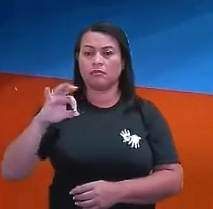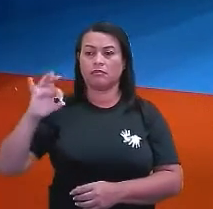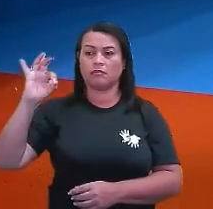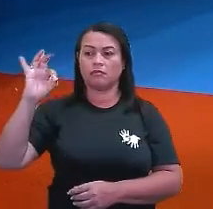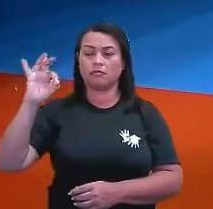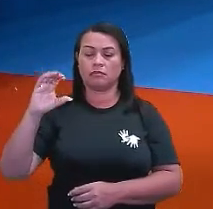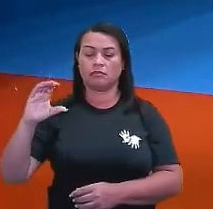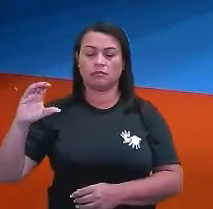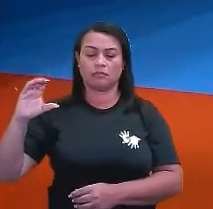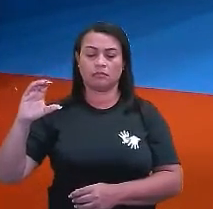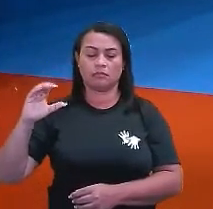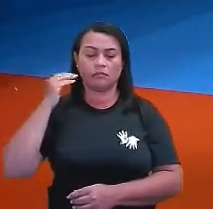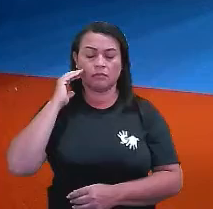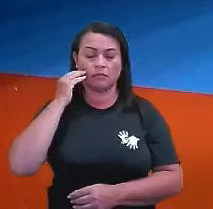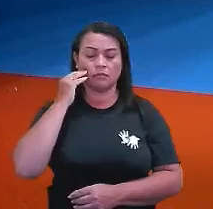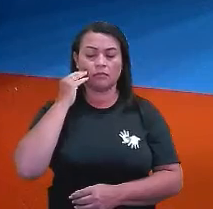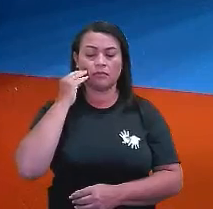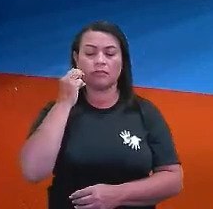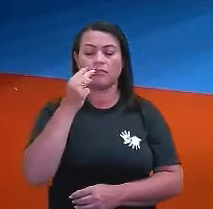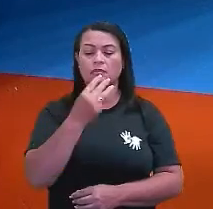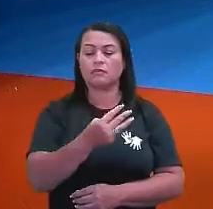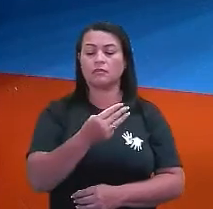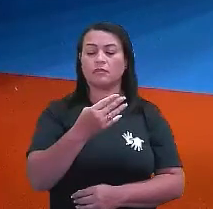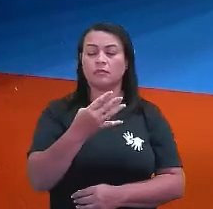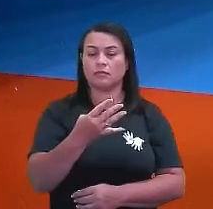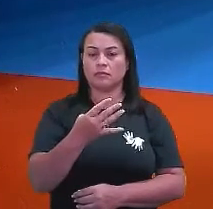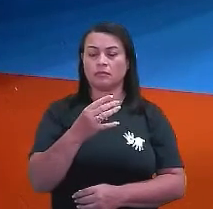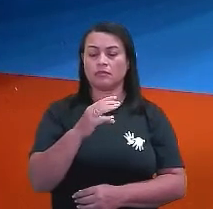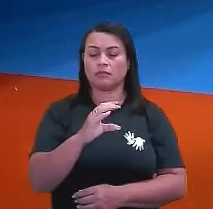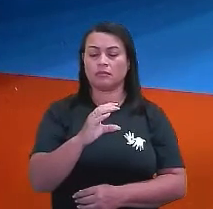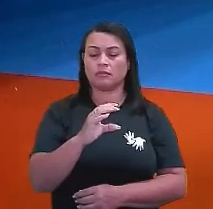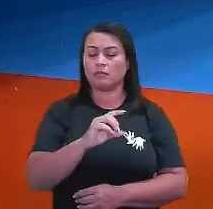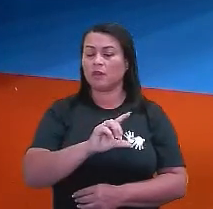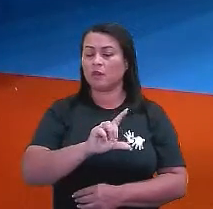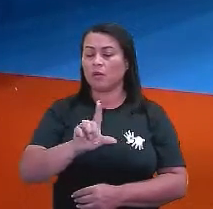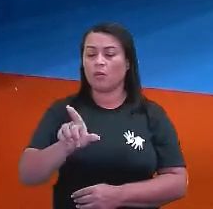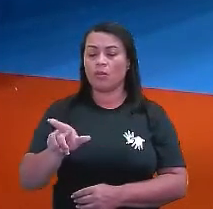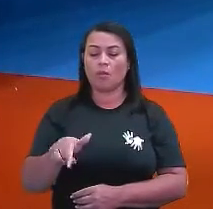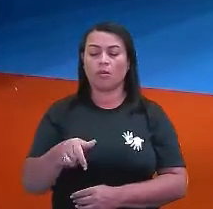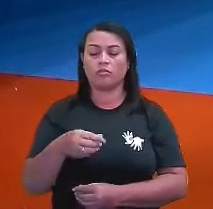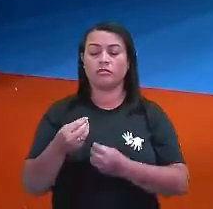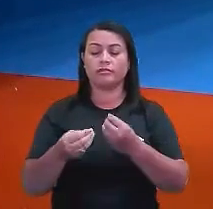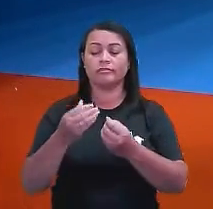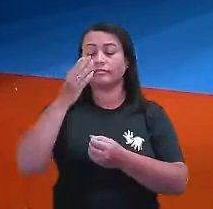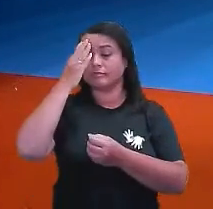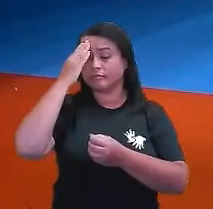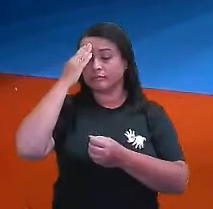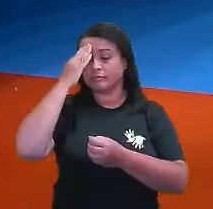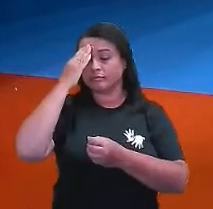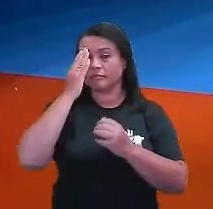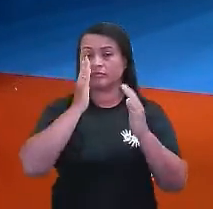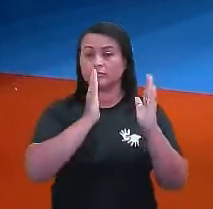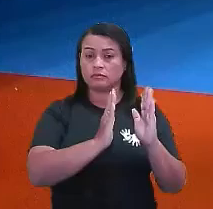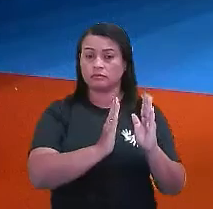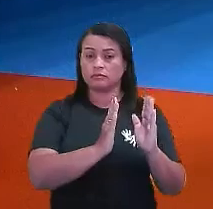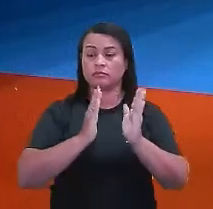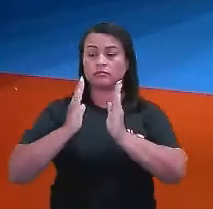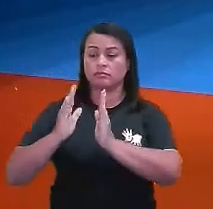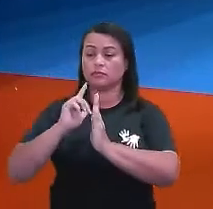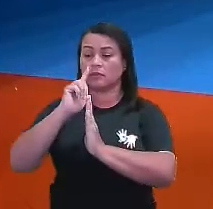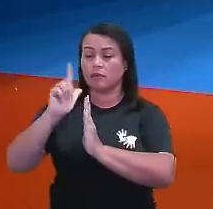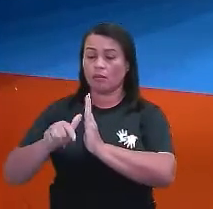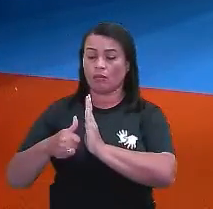tá bom? E aqui, não tem no meio. Então, eu preciso ver se aumentou ou se